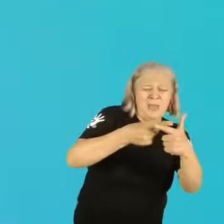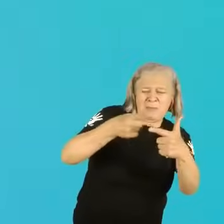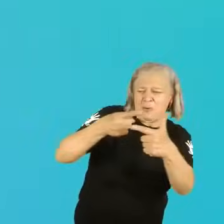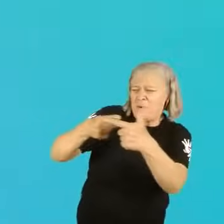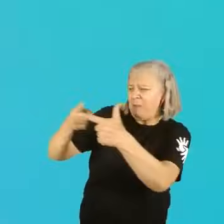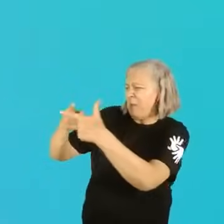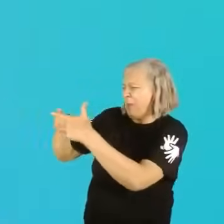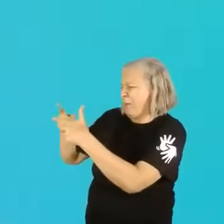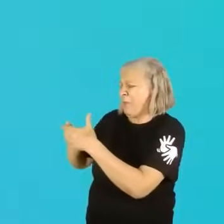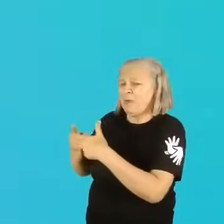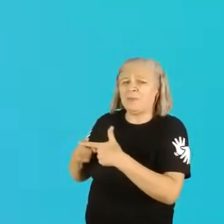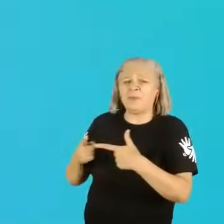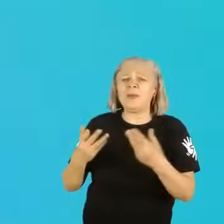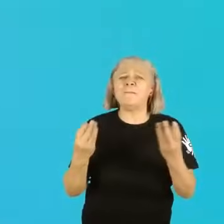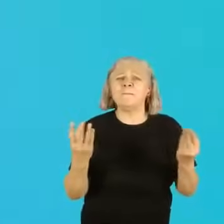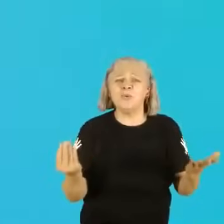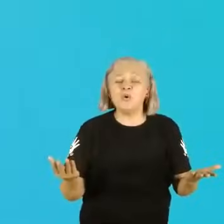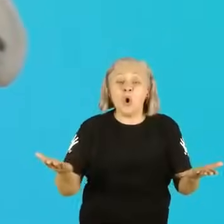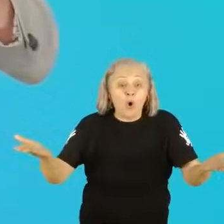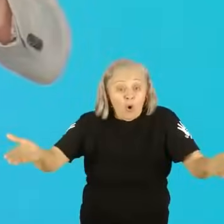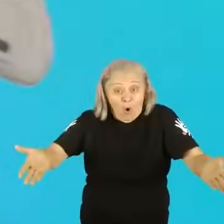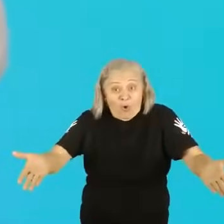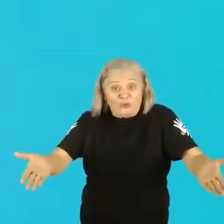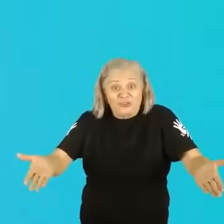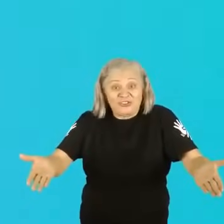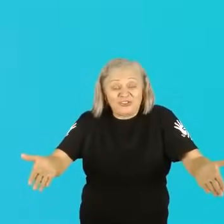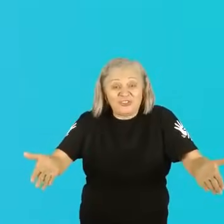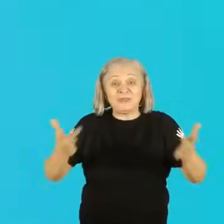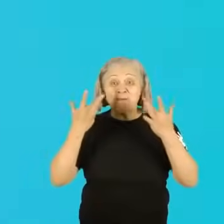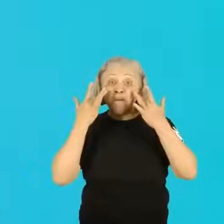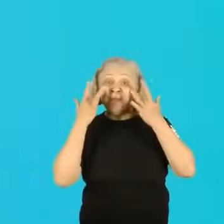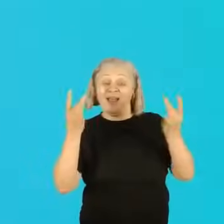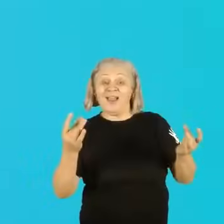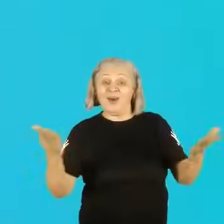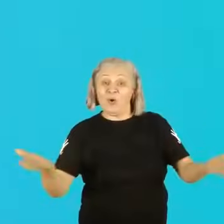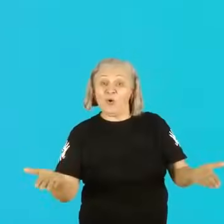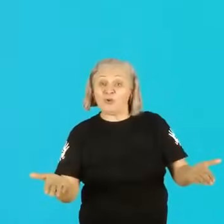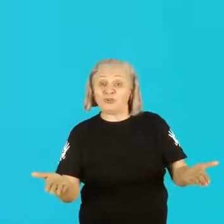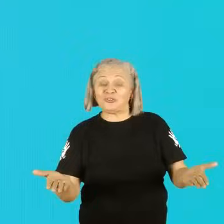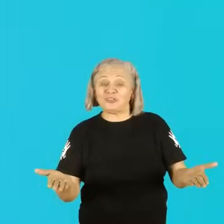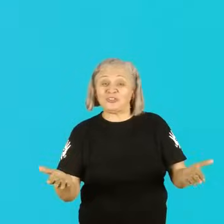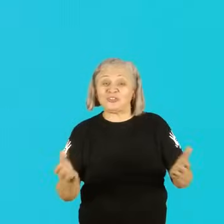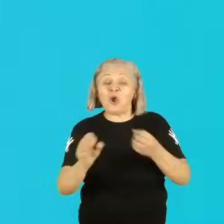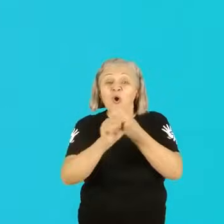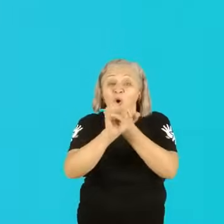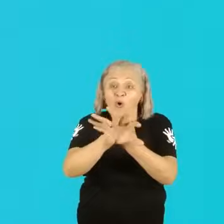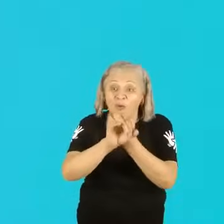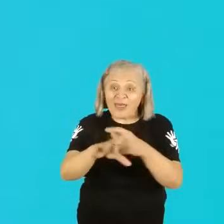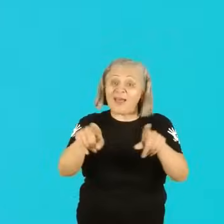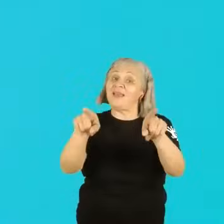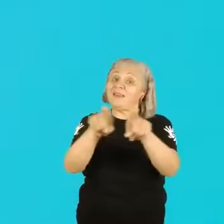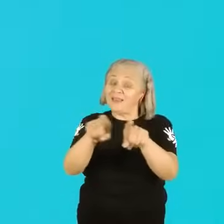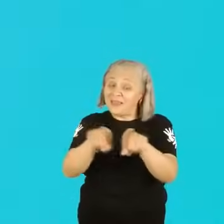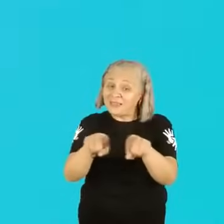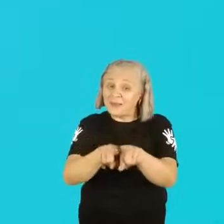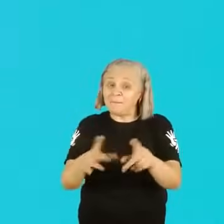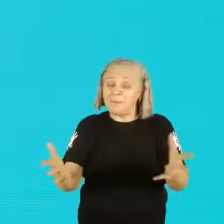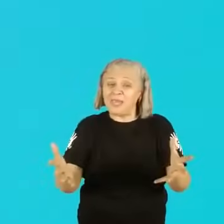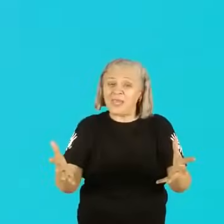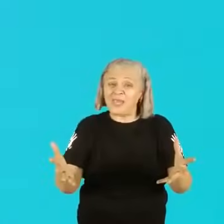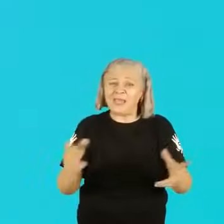pegar aquilo que nós estamos vivendo aqui hoje presencialmente, sem contar os que estão conosco online.